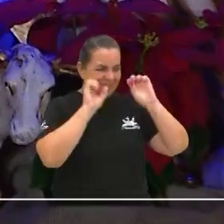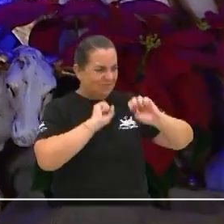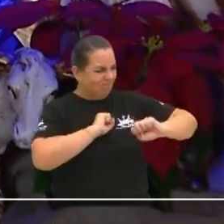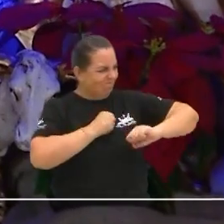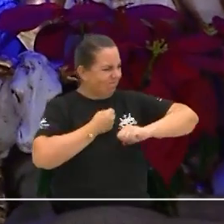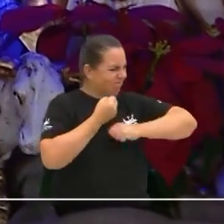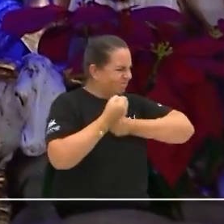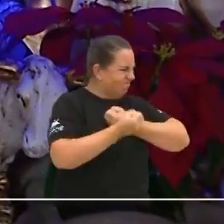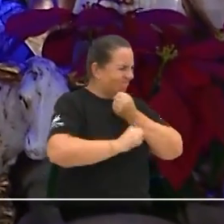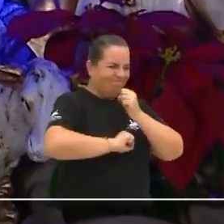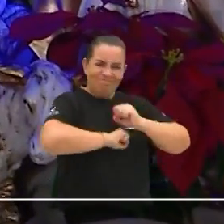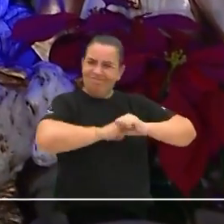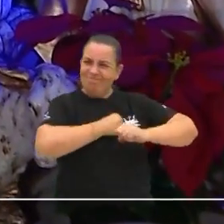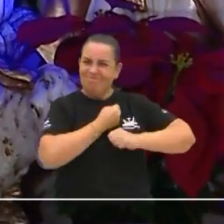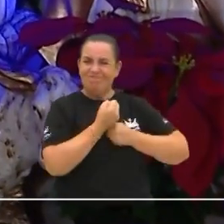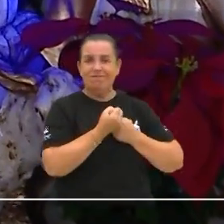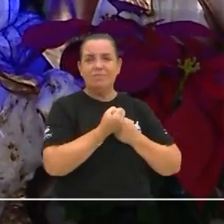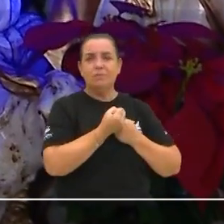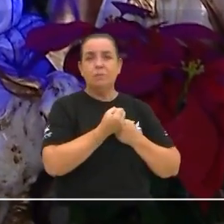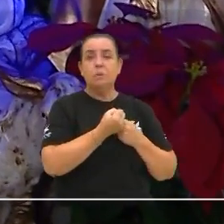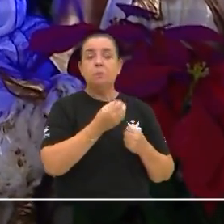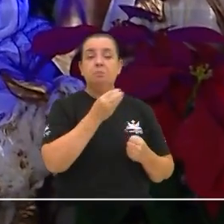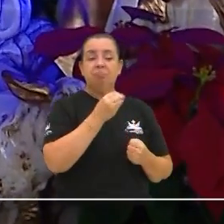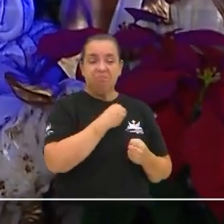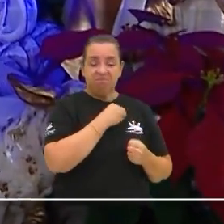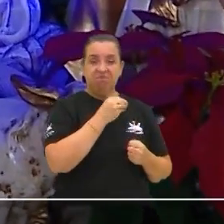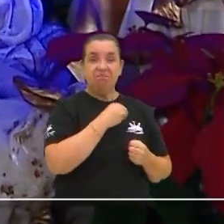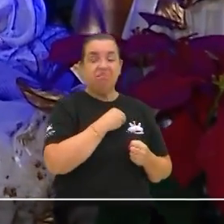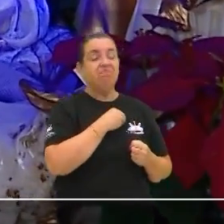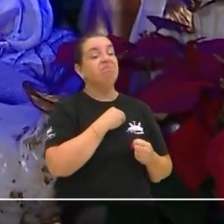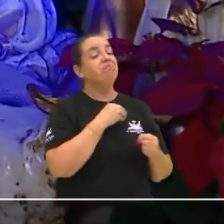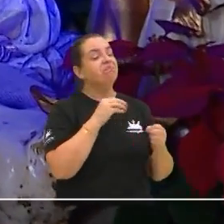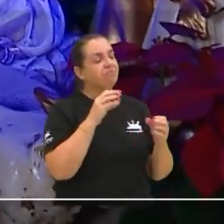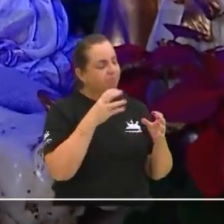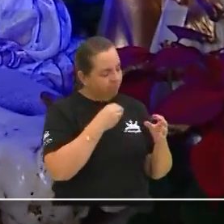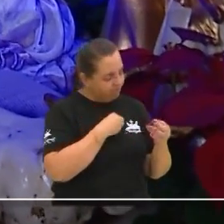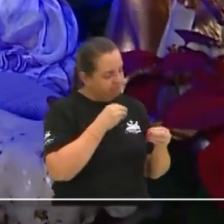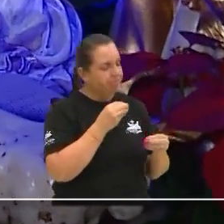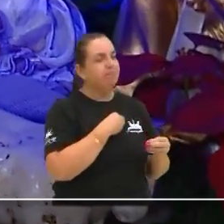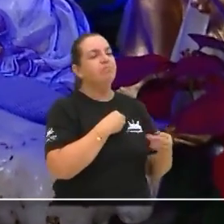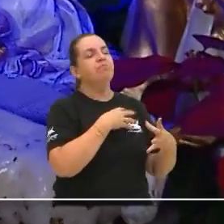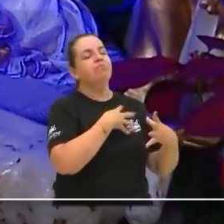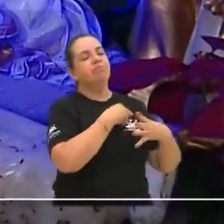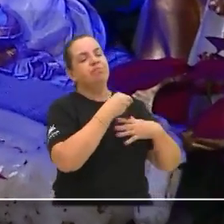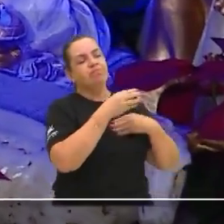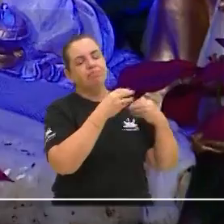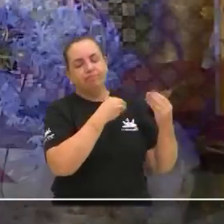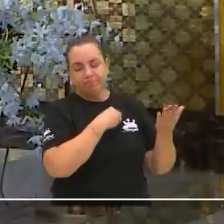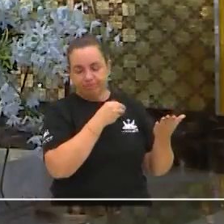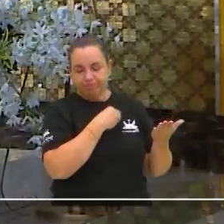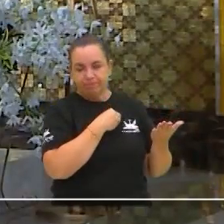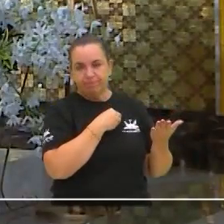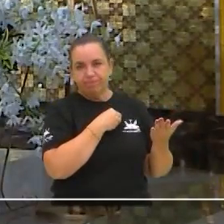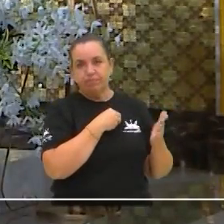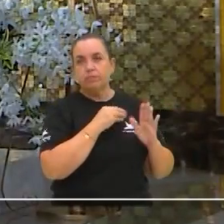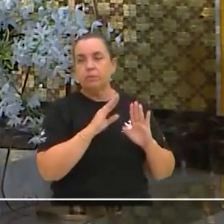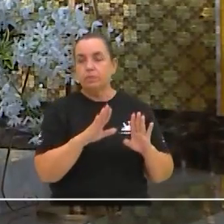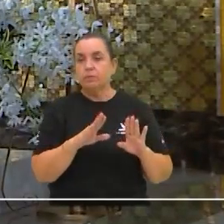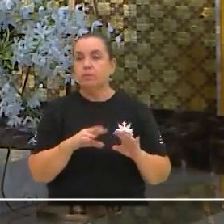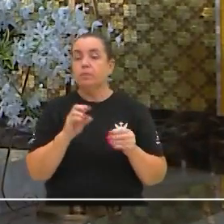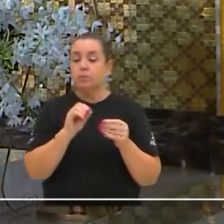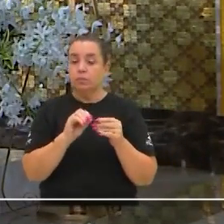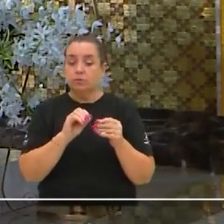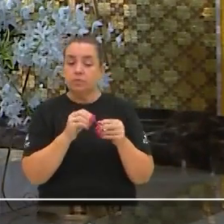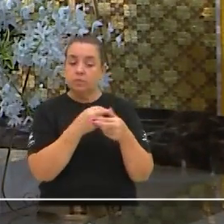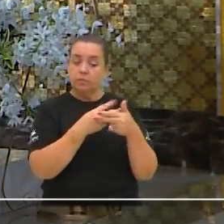revoltado que o pecado gera pecado. Põe isso na tua vida, filho. Eu tiro para minha. Você faz